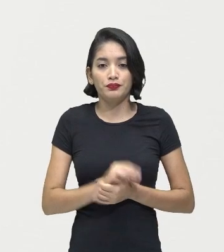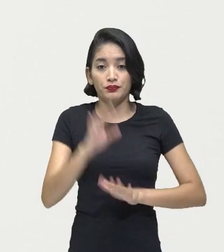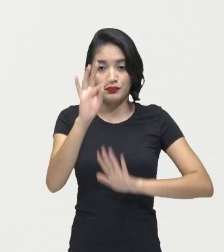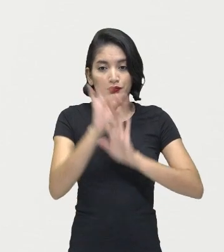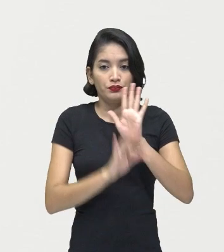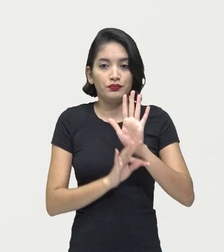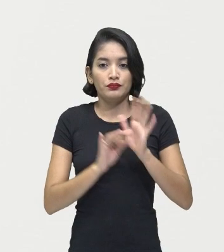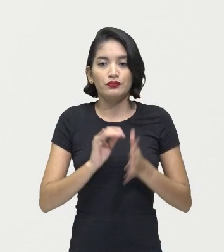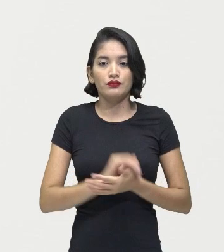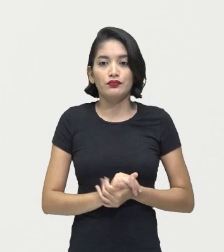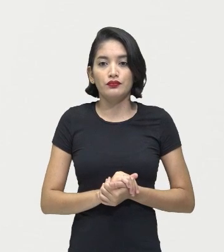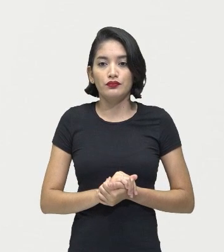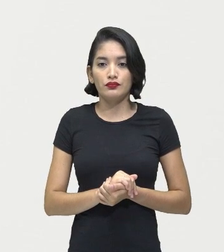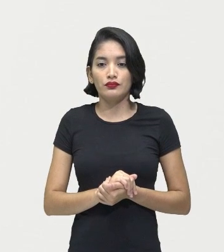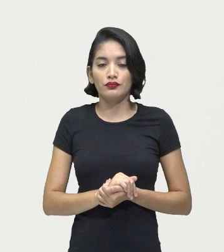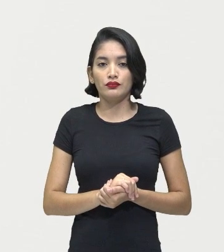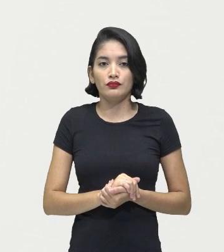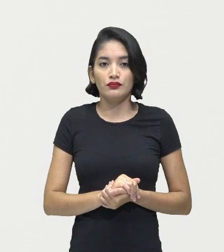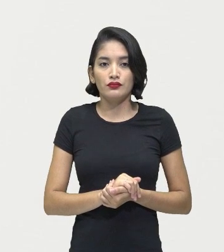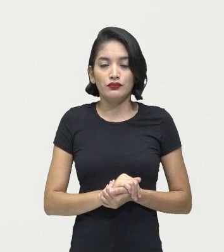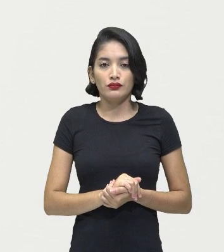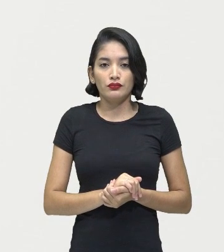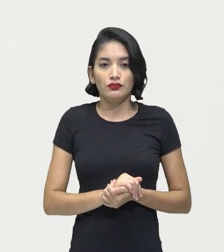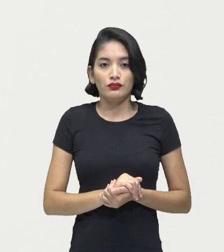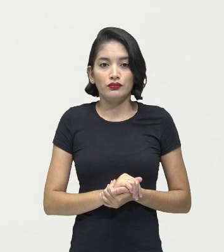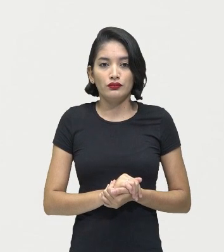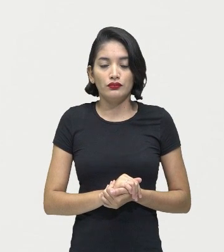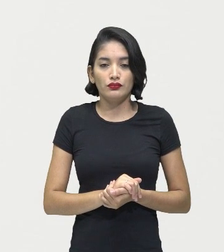texto, né,